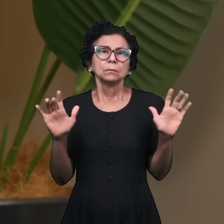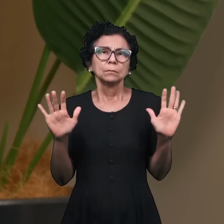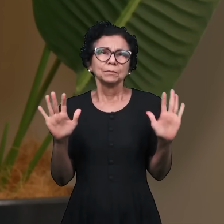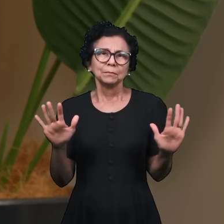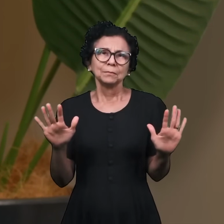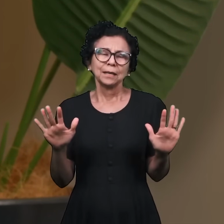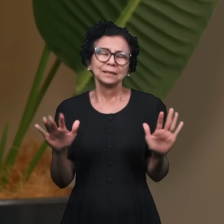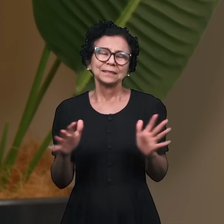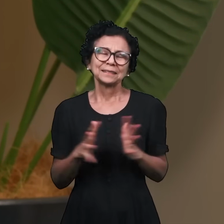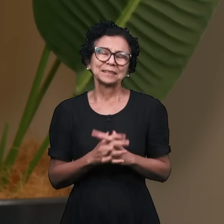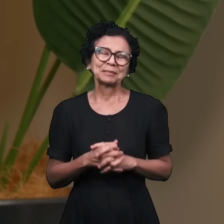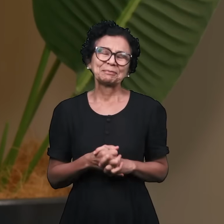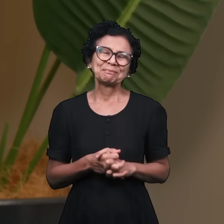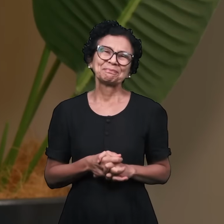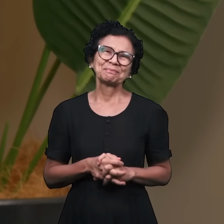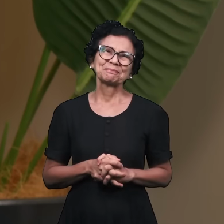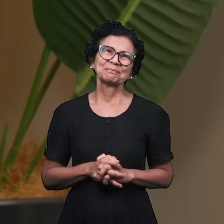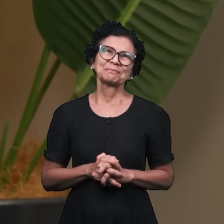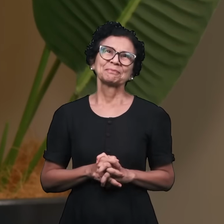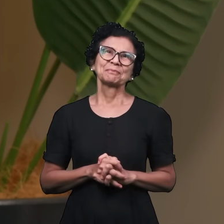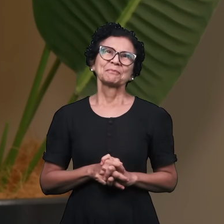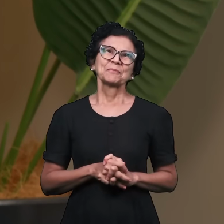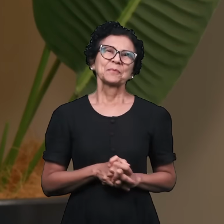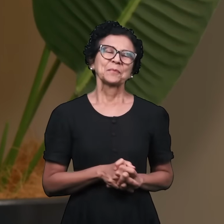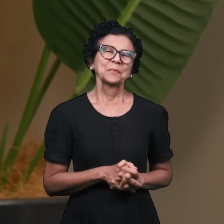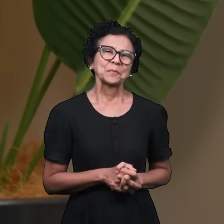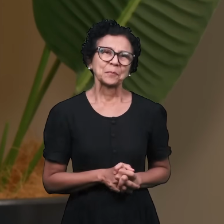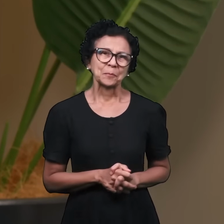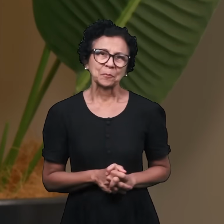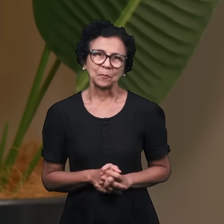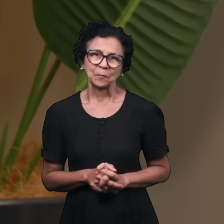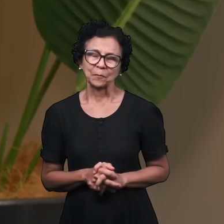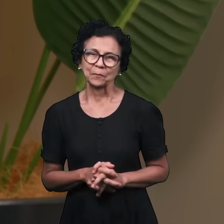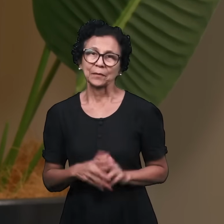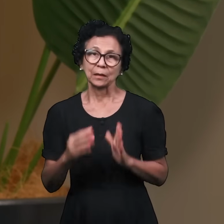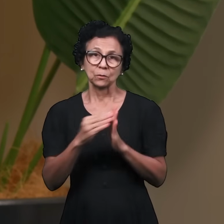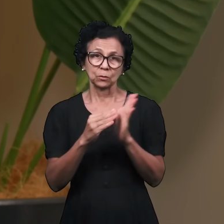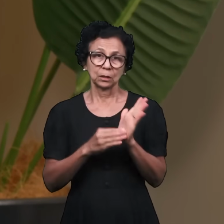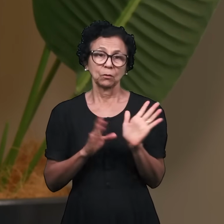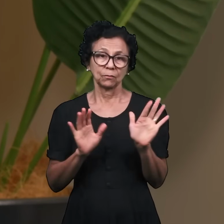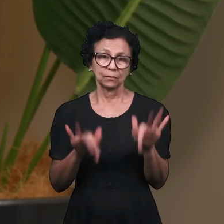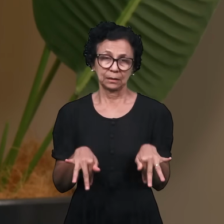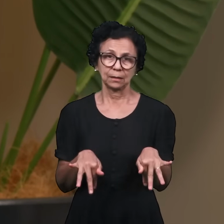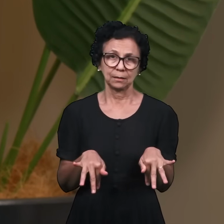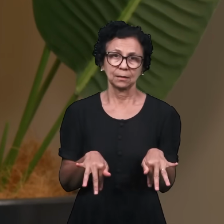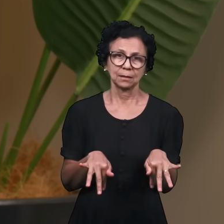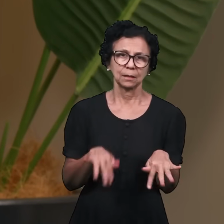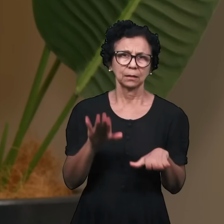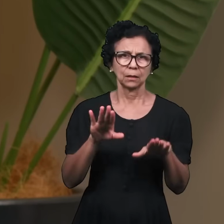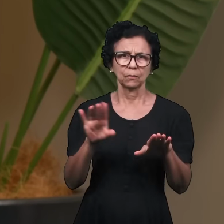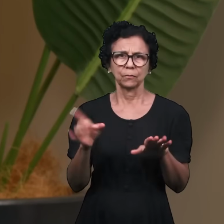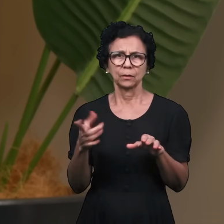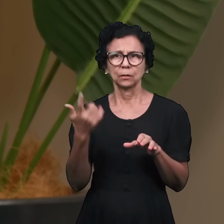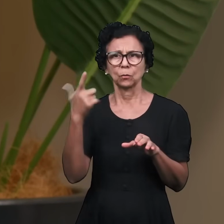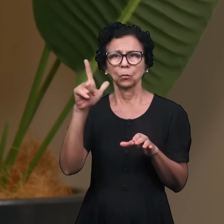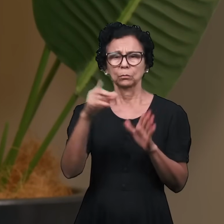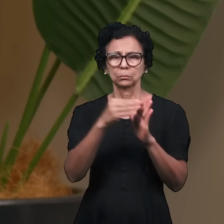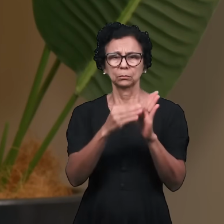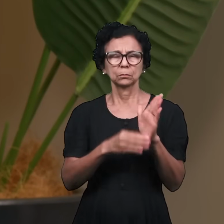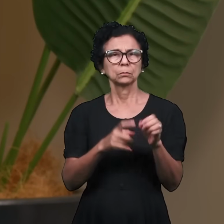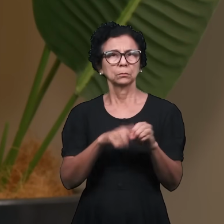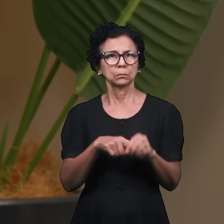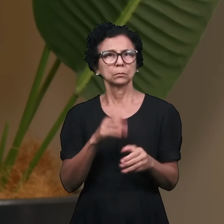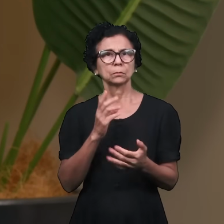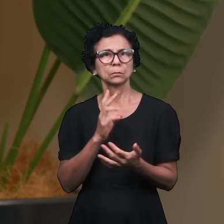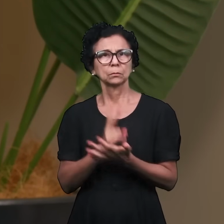esgotar num programa, mas nós gostaríamos de finalizar este episódio. Podemos até voltar em outros programas com o